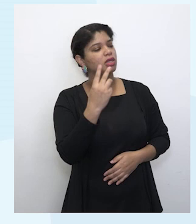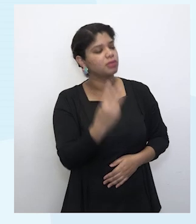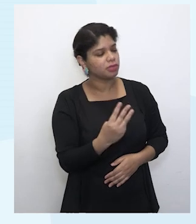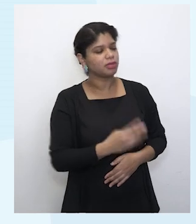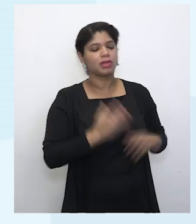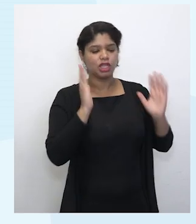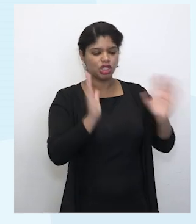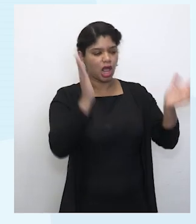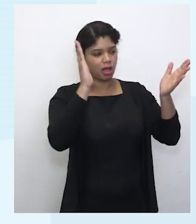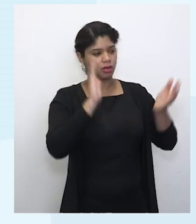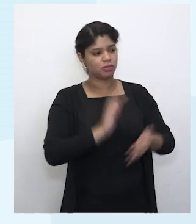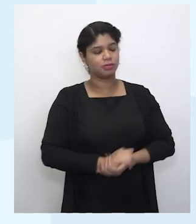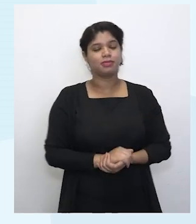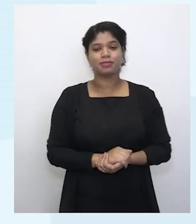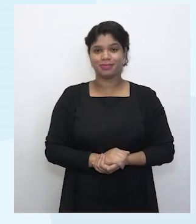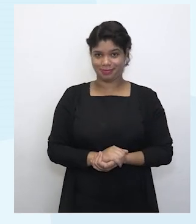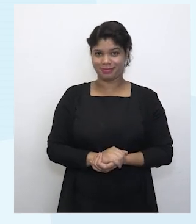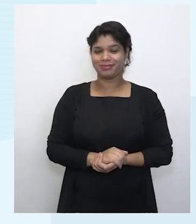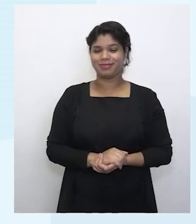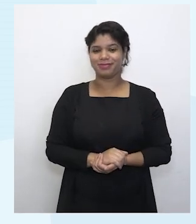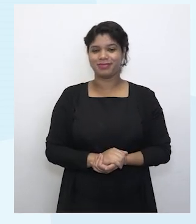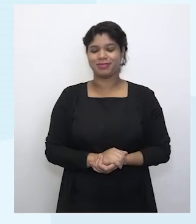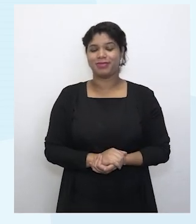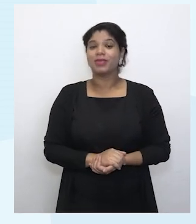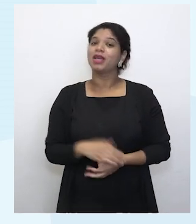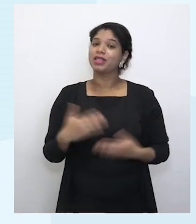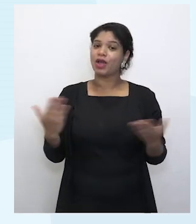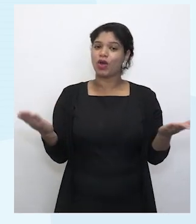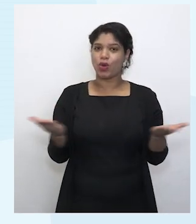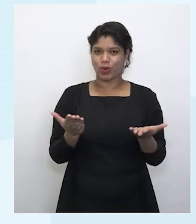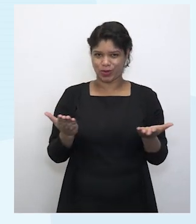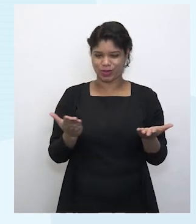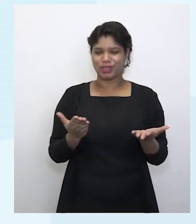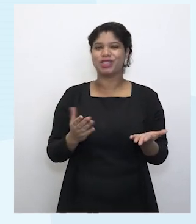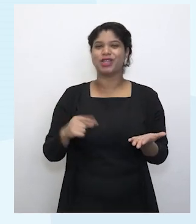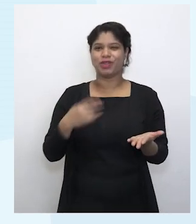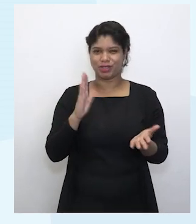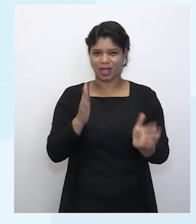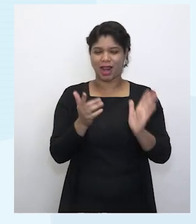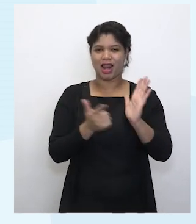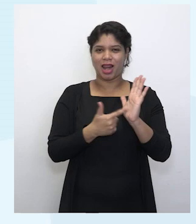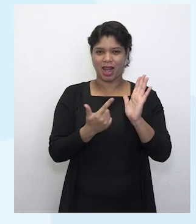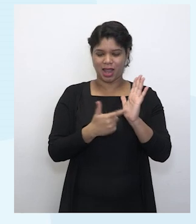e já. Então, na formação de hoje, depois da gente